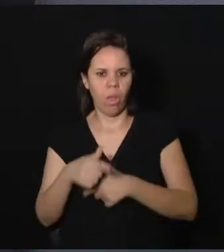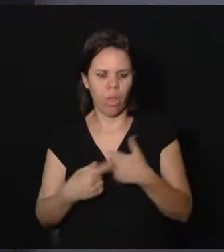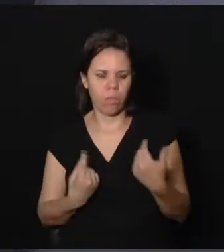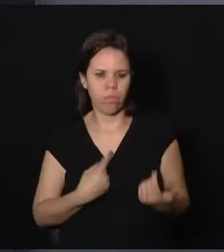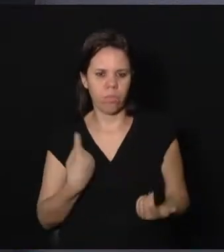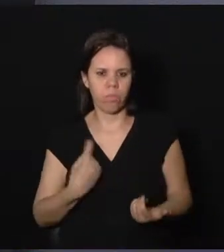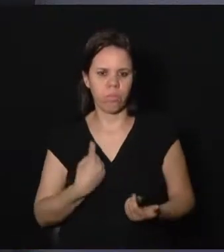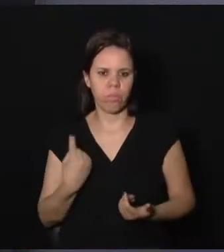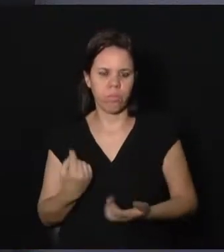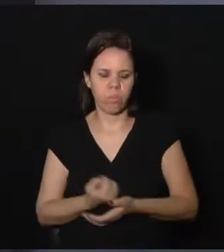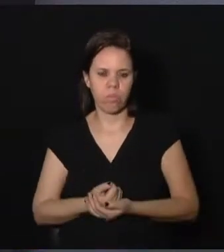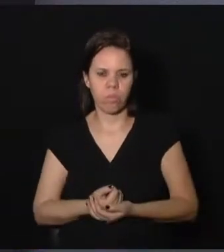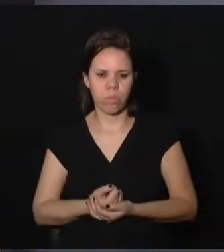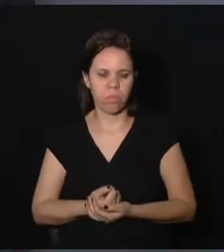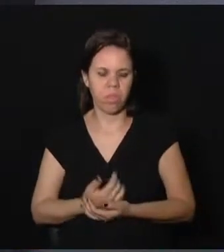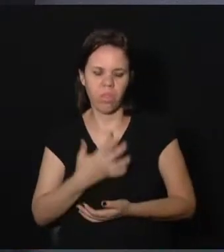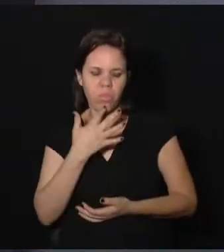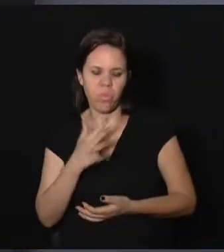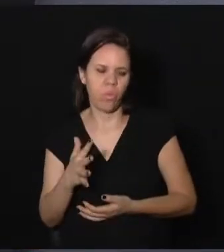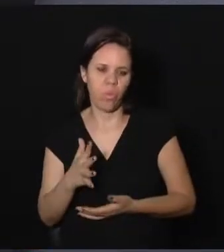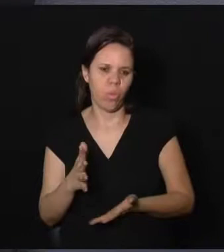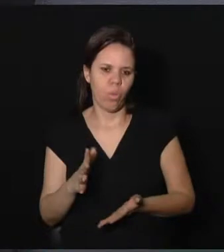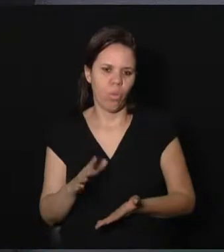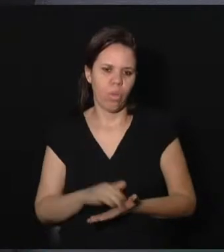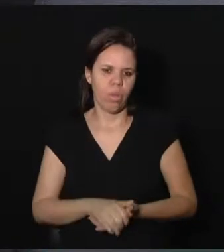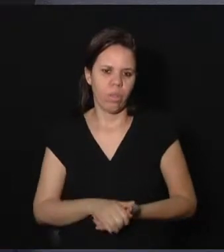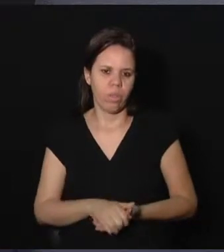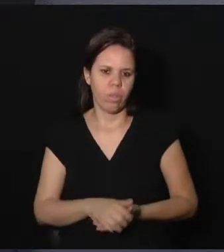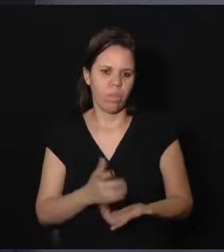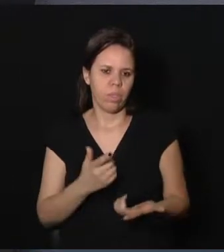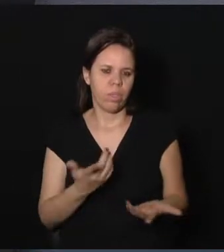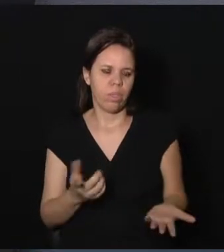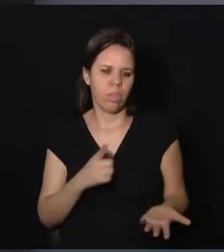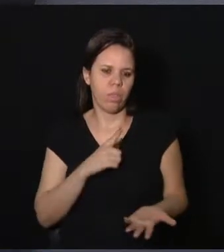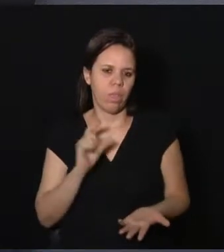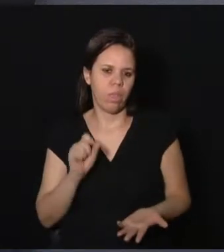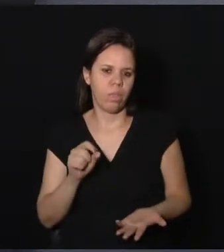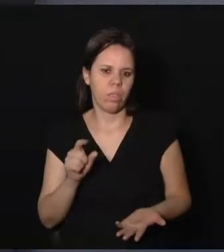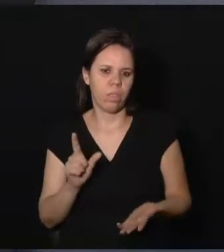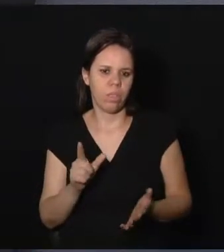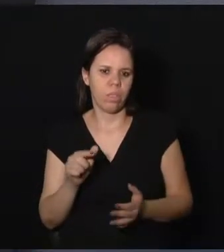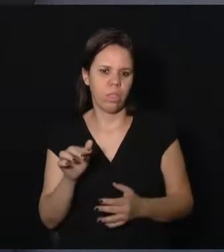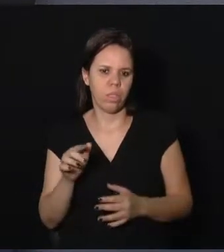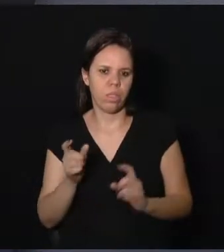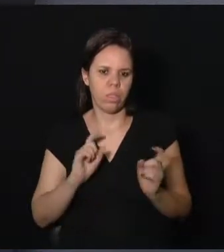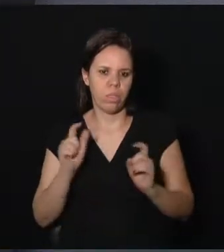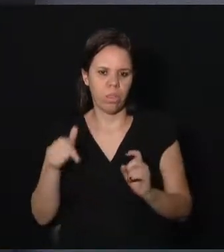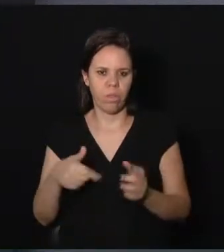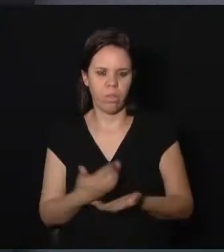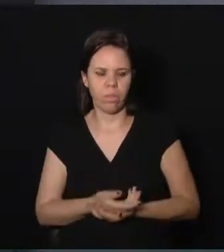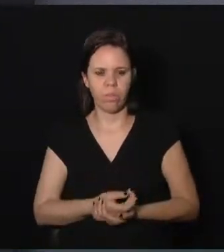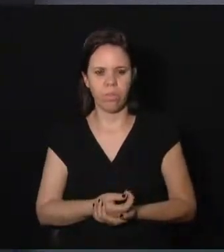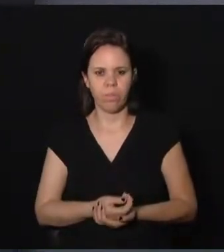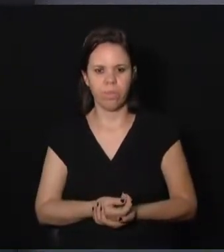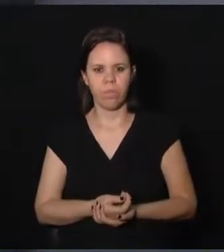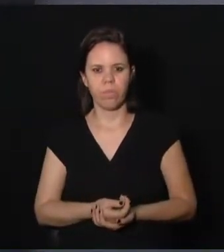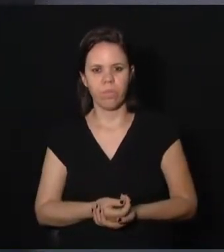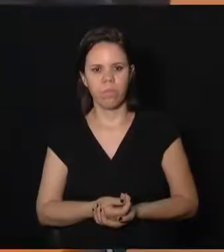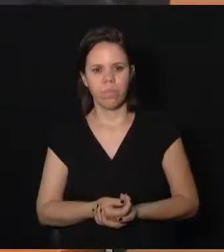sozinhos, né? E desconhece até que existe esses fóruns aqui. Só isso.